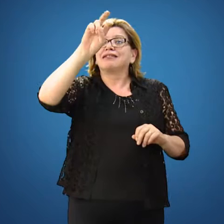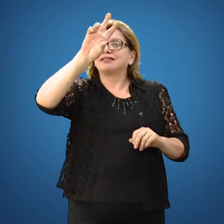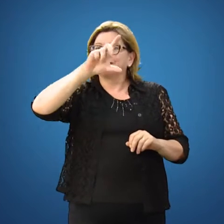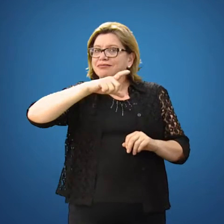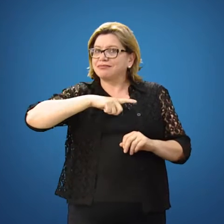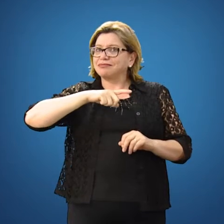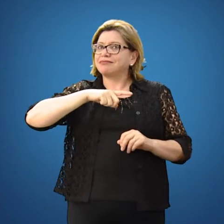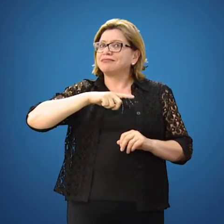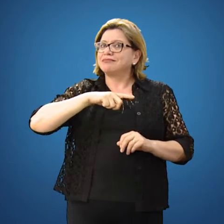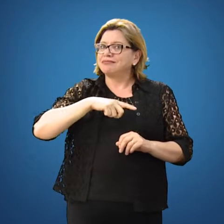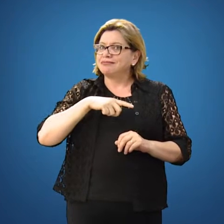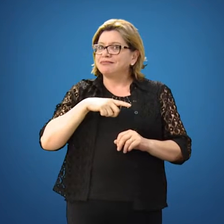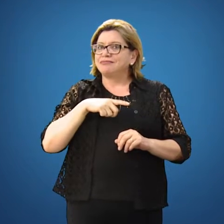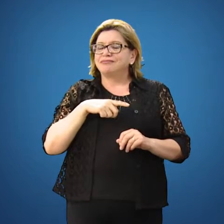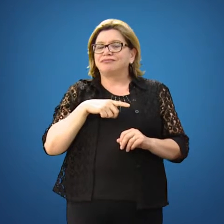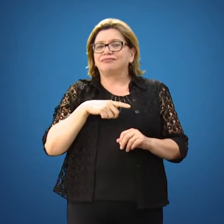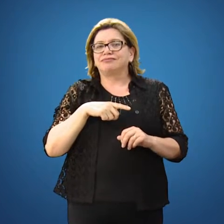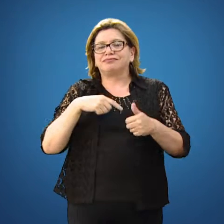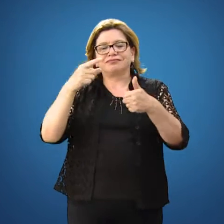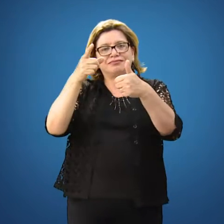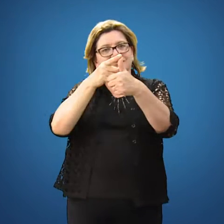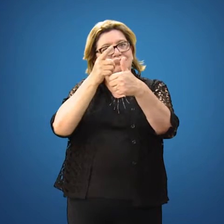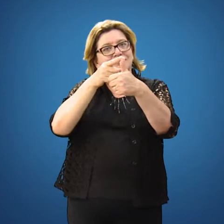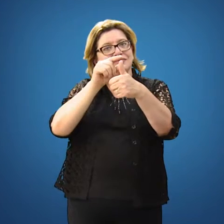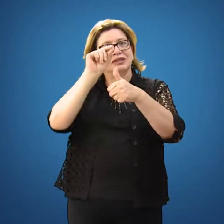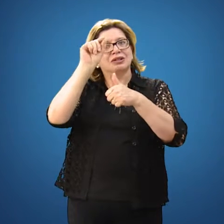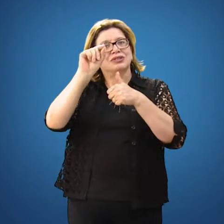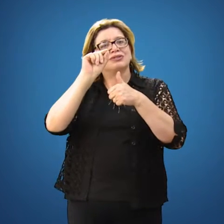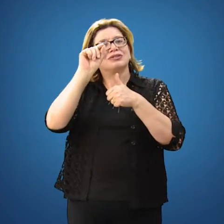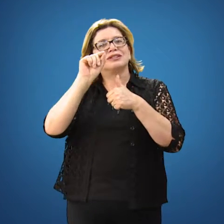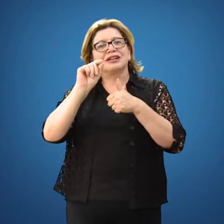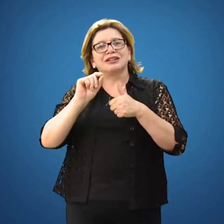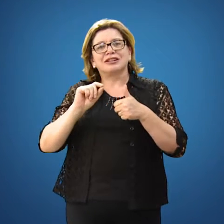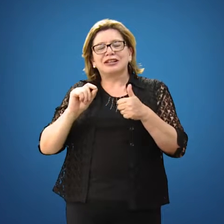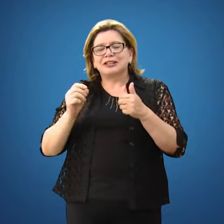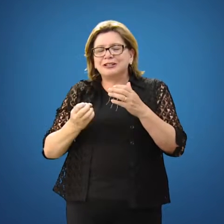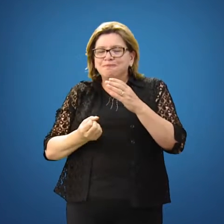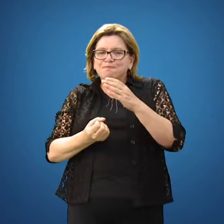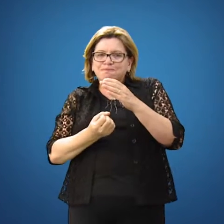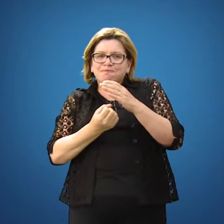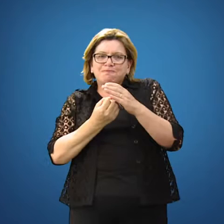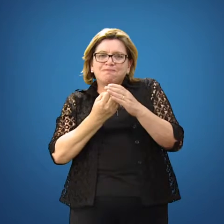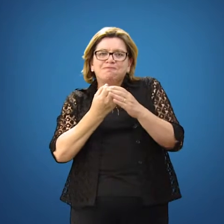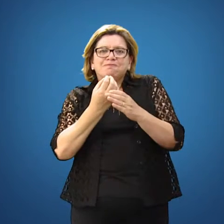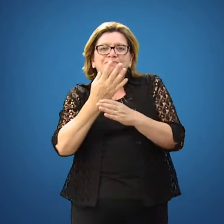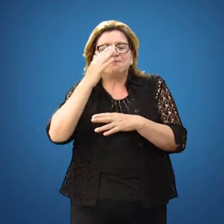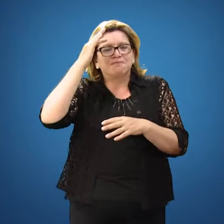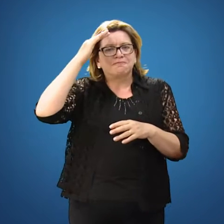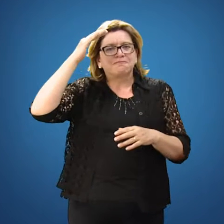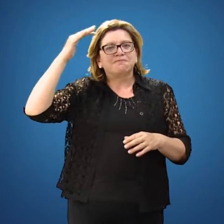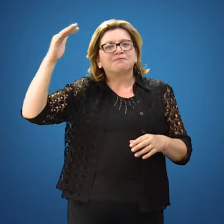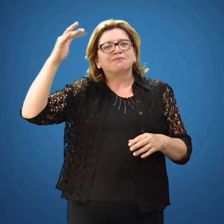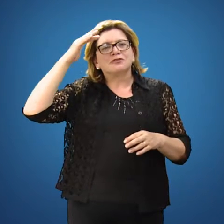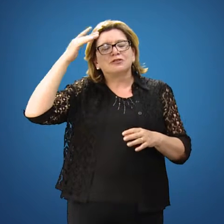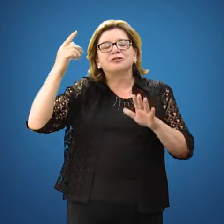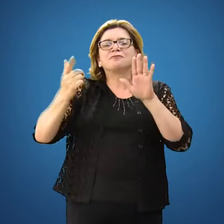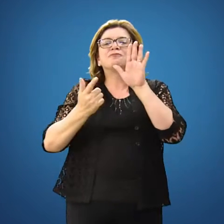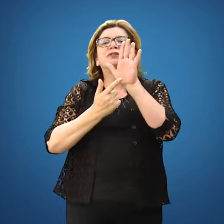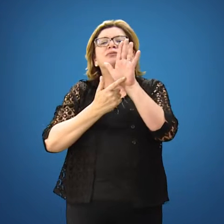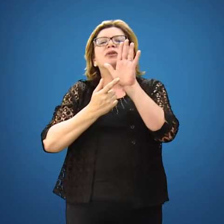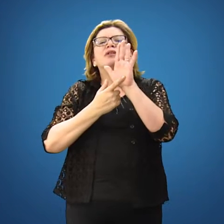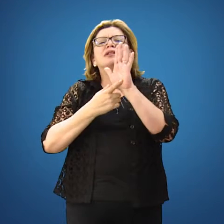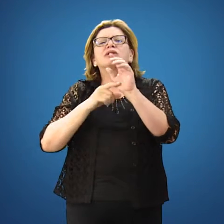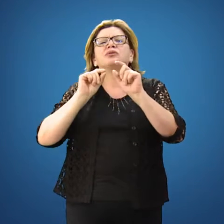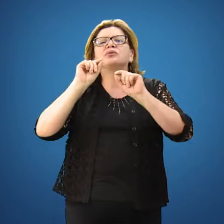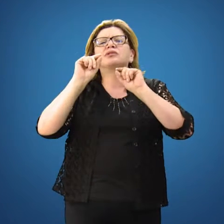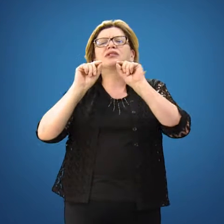do mapa de sonhos. A primeira etapa, então, é a concepção do sonho, né? Que, na verdade, identifica aquilo que